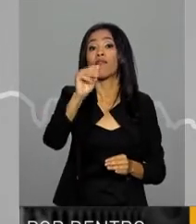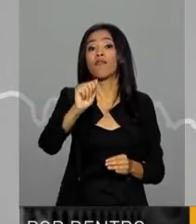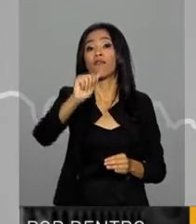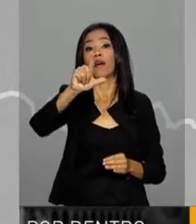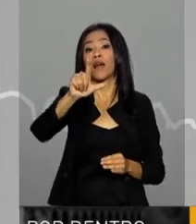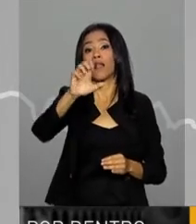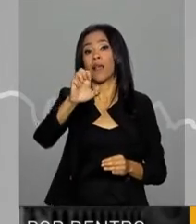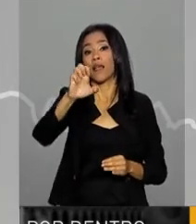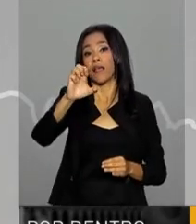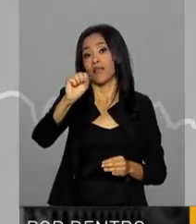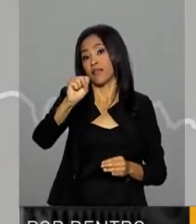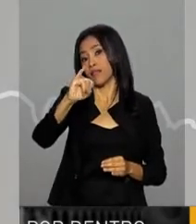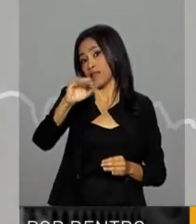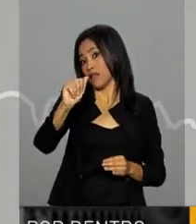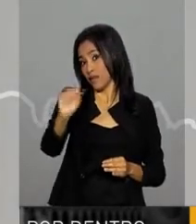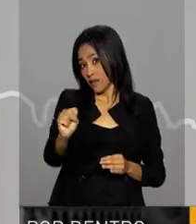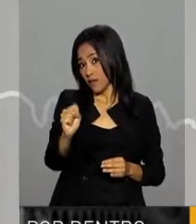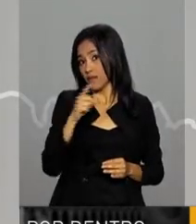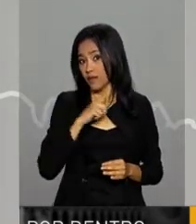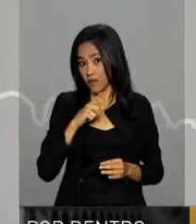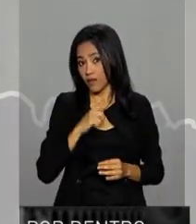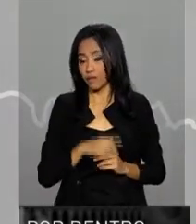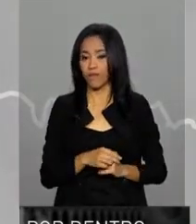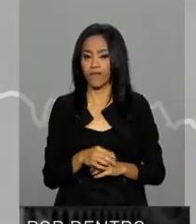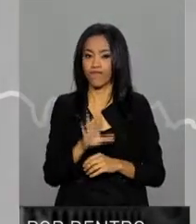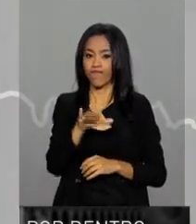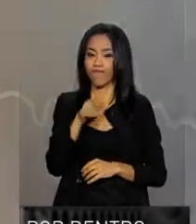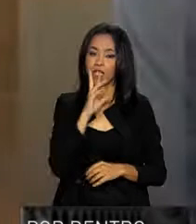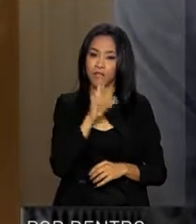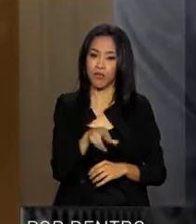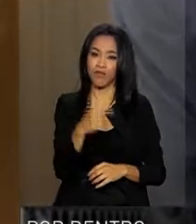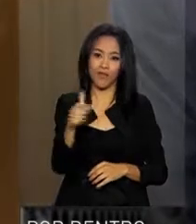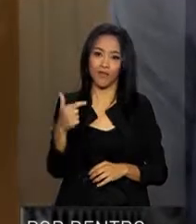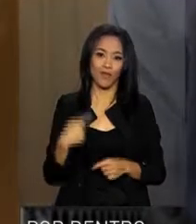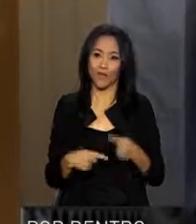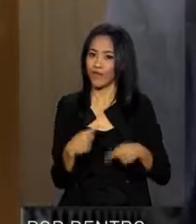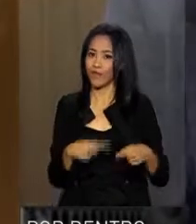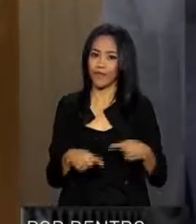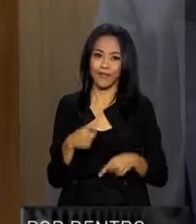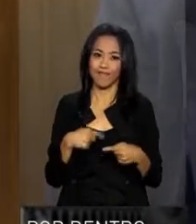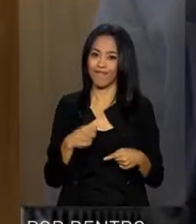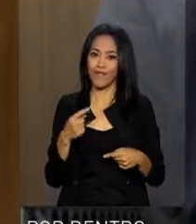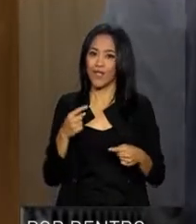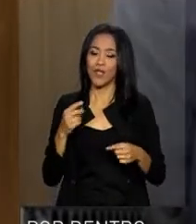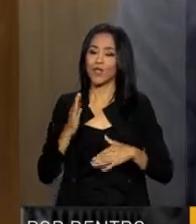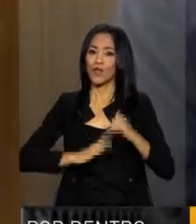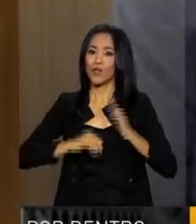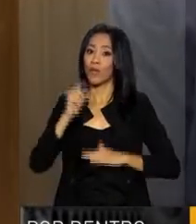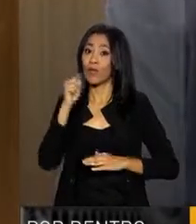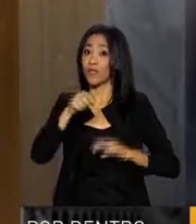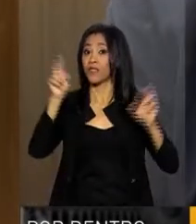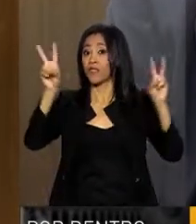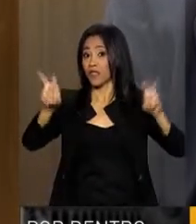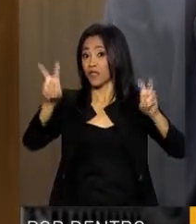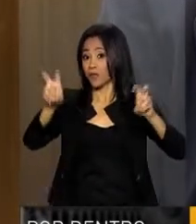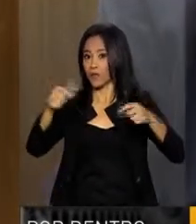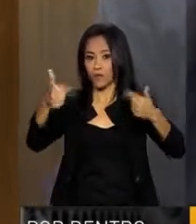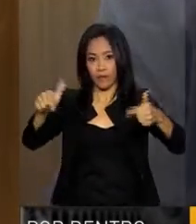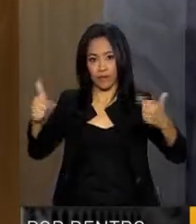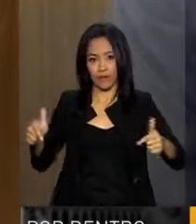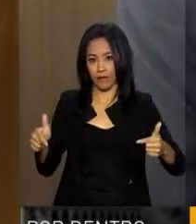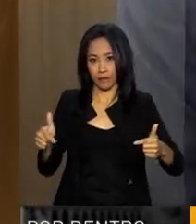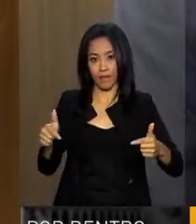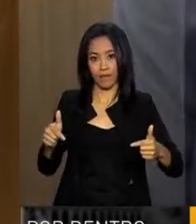américas não não existe nenhuma política por parte do governo no que diz respeito a isso nesse caso nós somos sempre